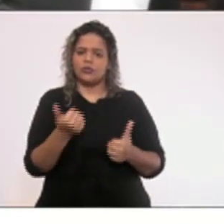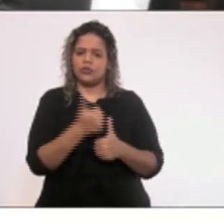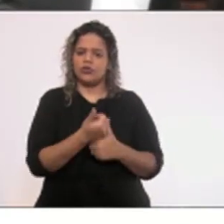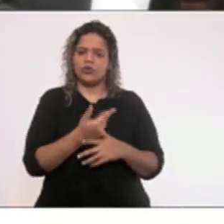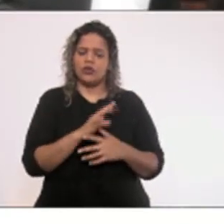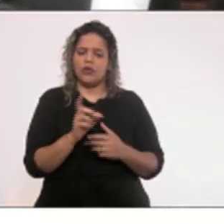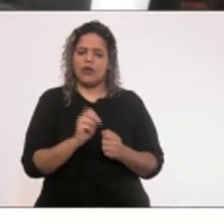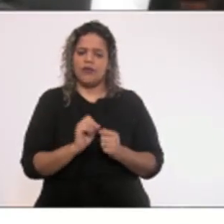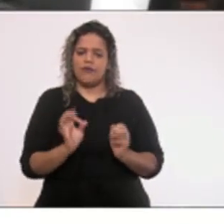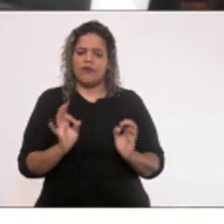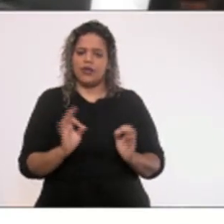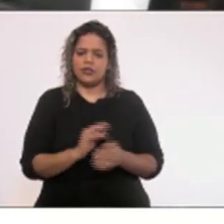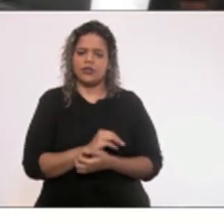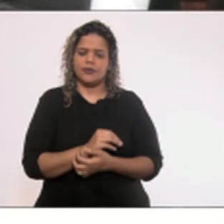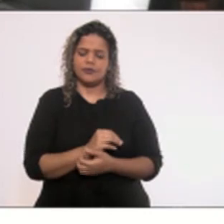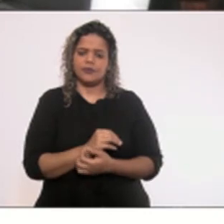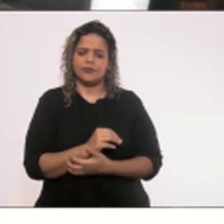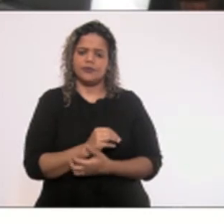não ia fazer.